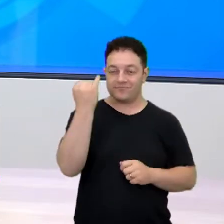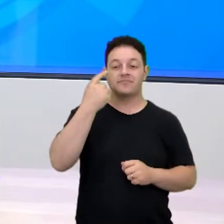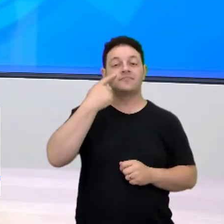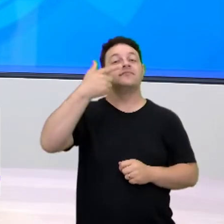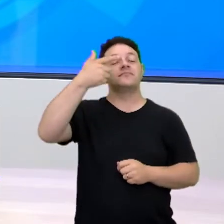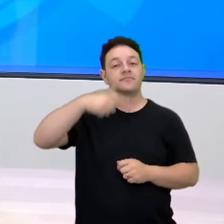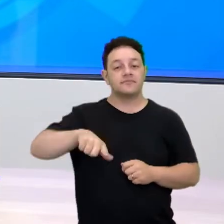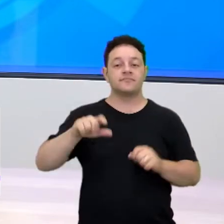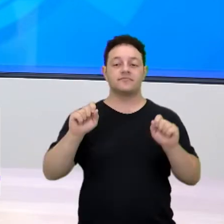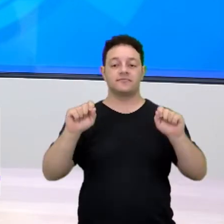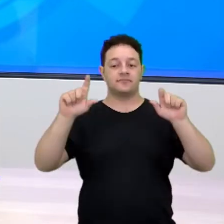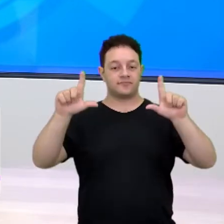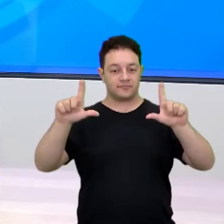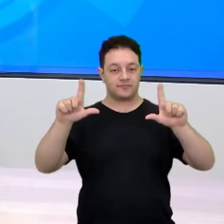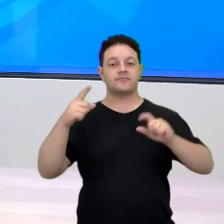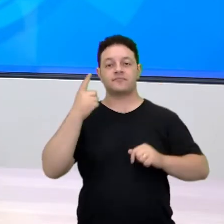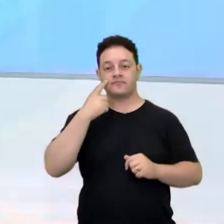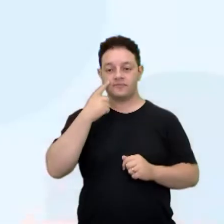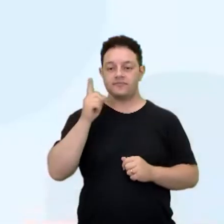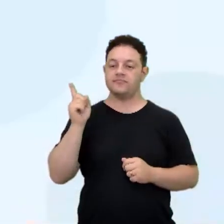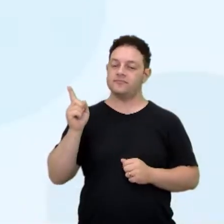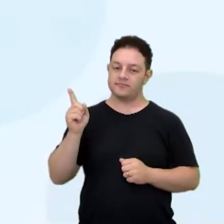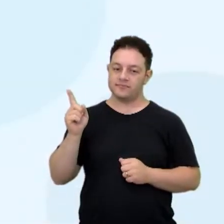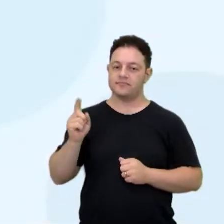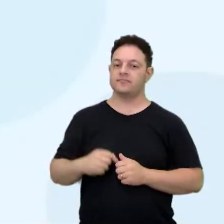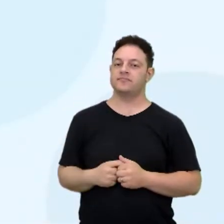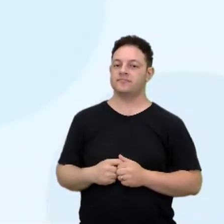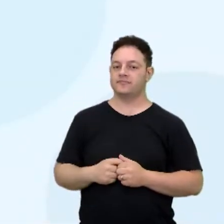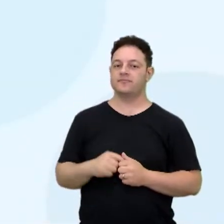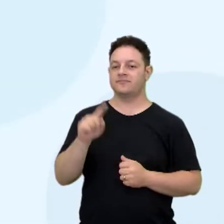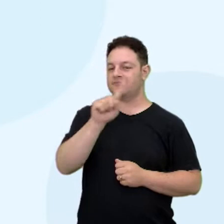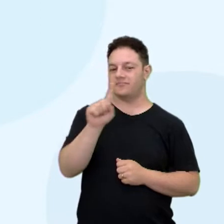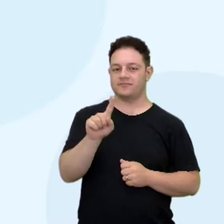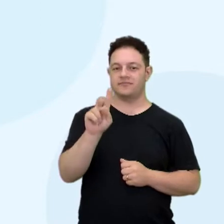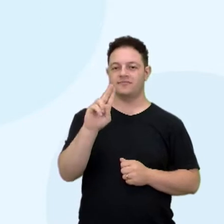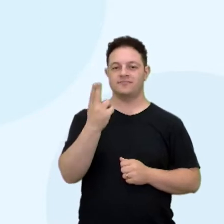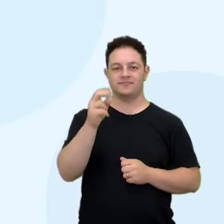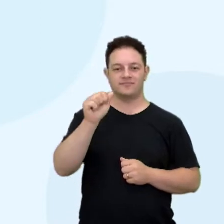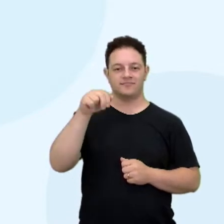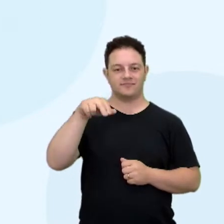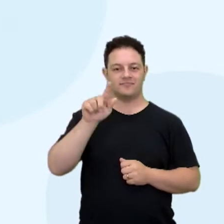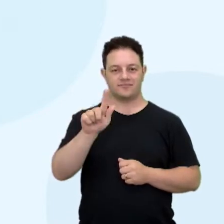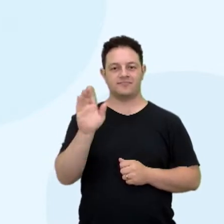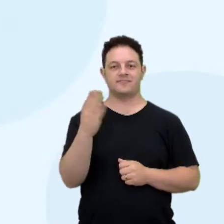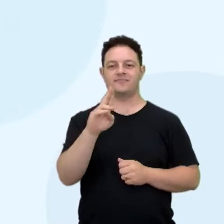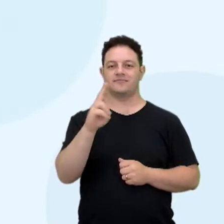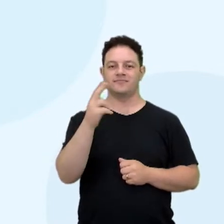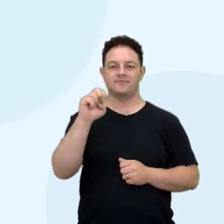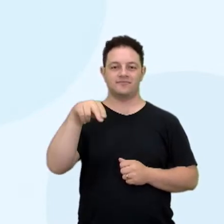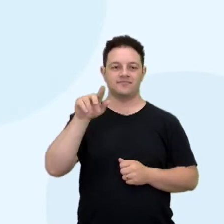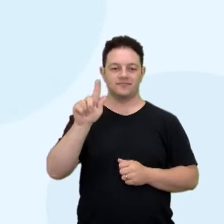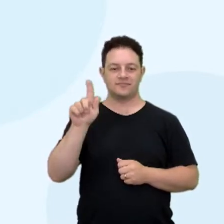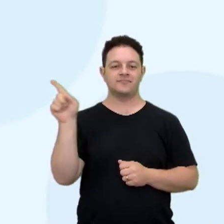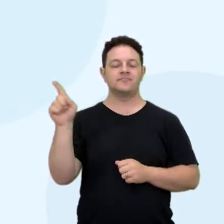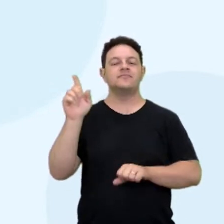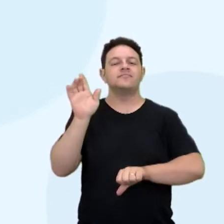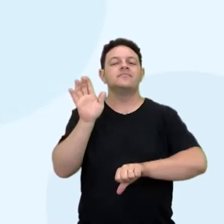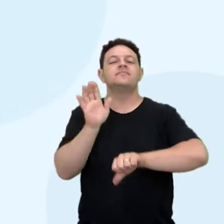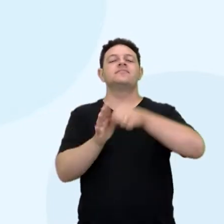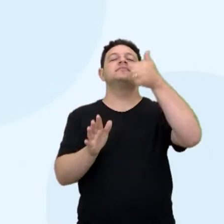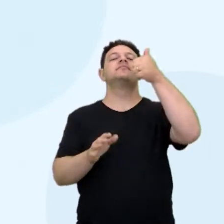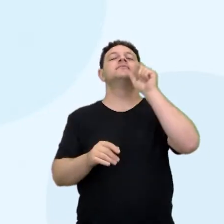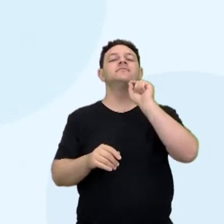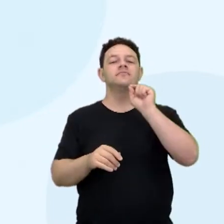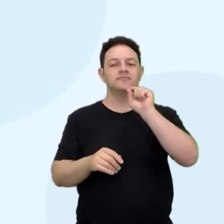novamente a imagem, né, de Zhang Yang, que foi um dos precursores aí da elaboração de um sismógrafo, né? Então